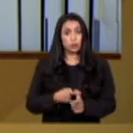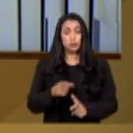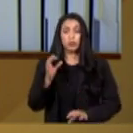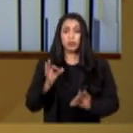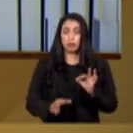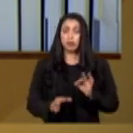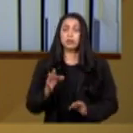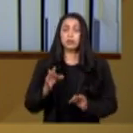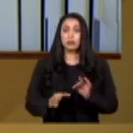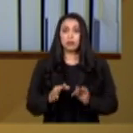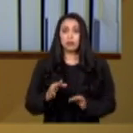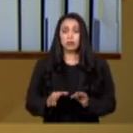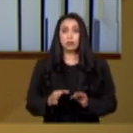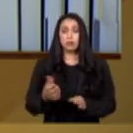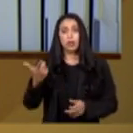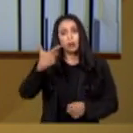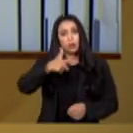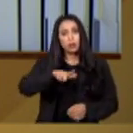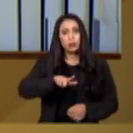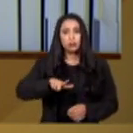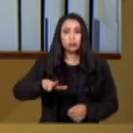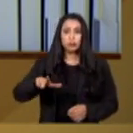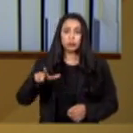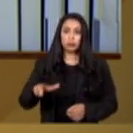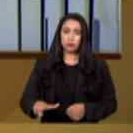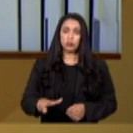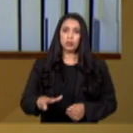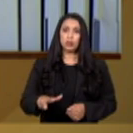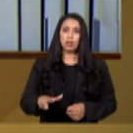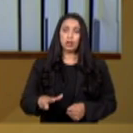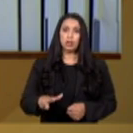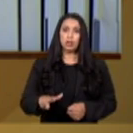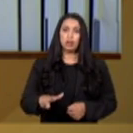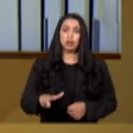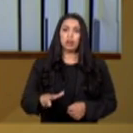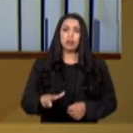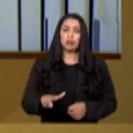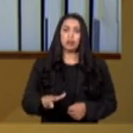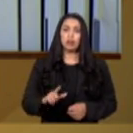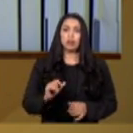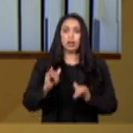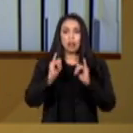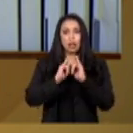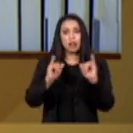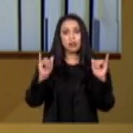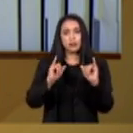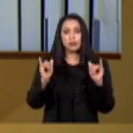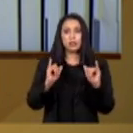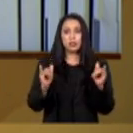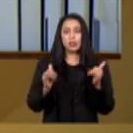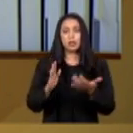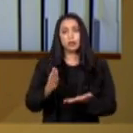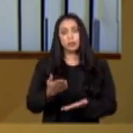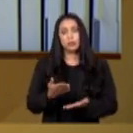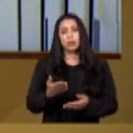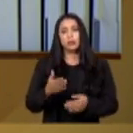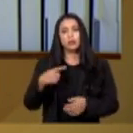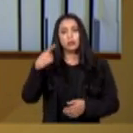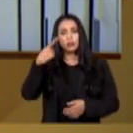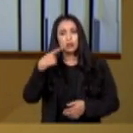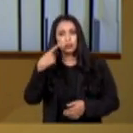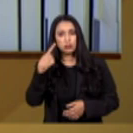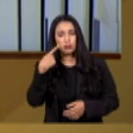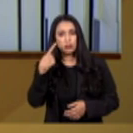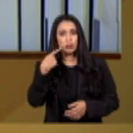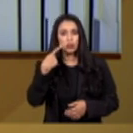esse julgamento para continuidade oportuna com devido o anúncio aos eminentes advogados